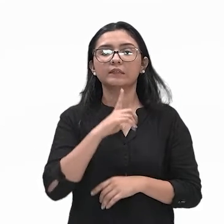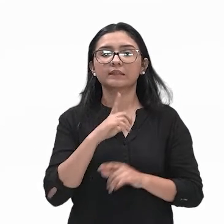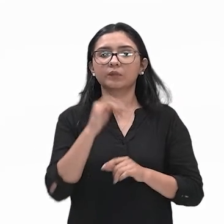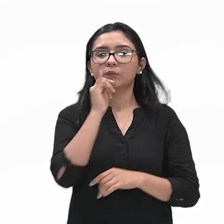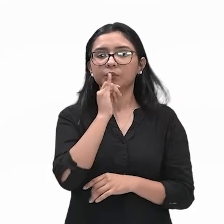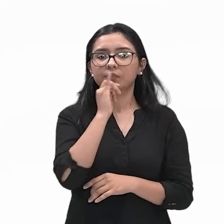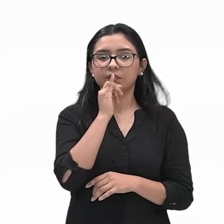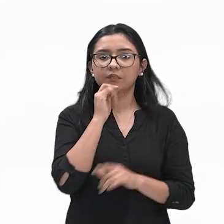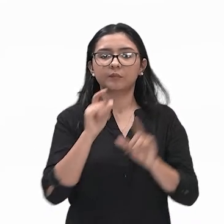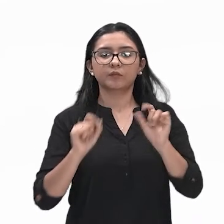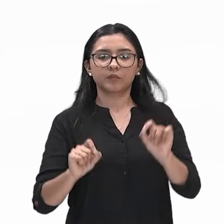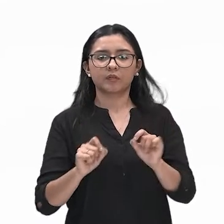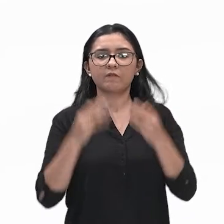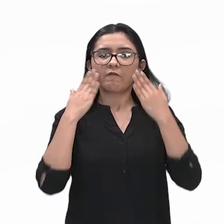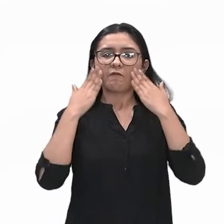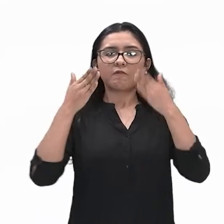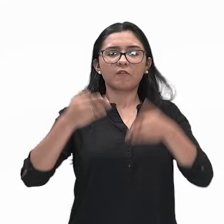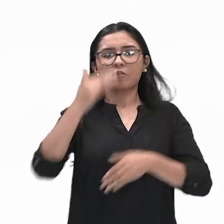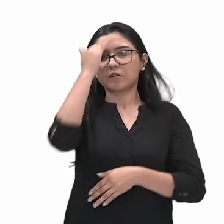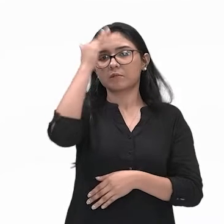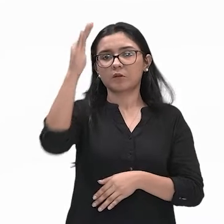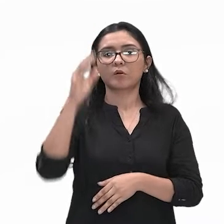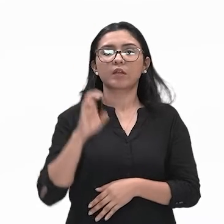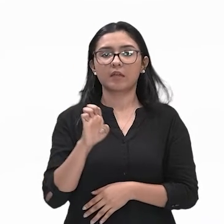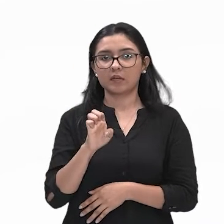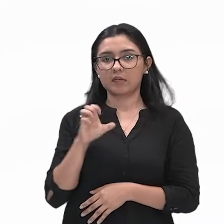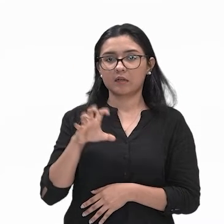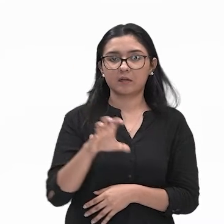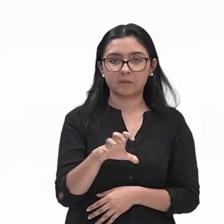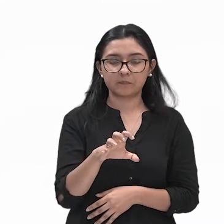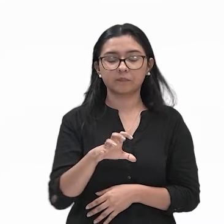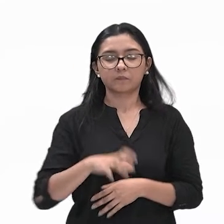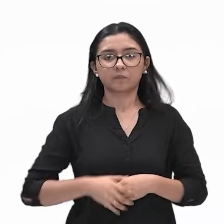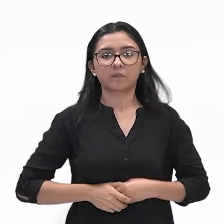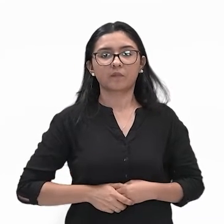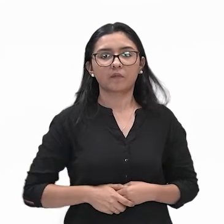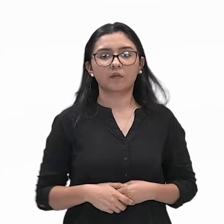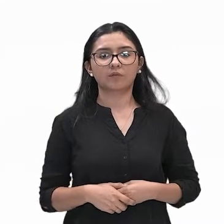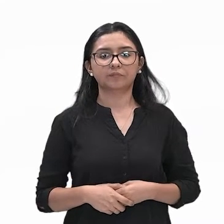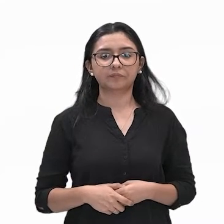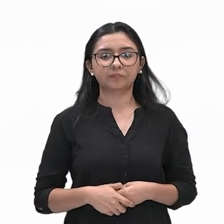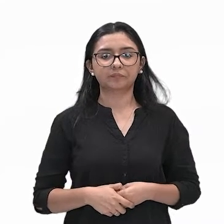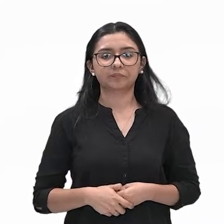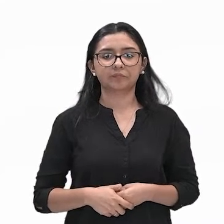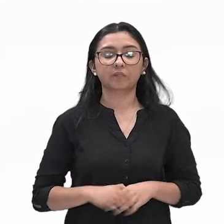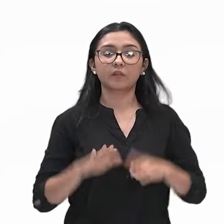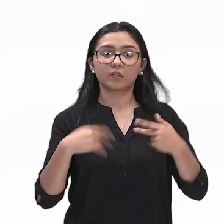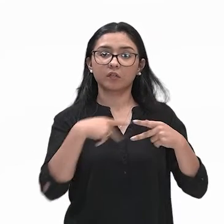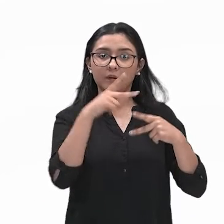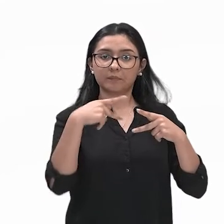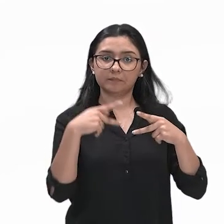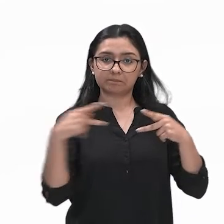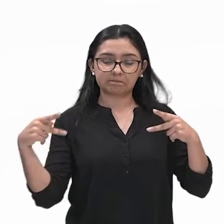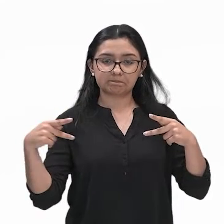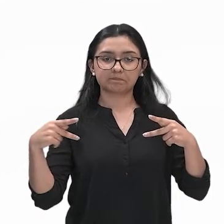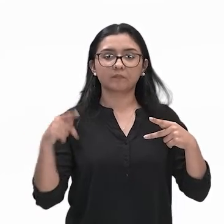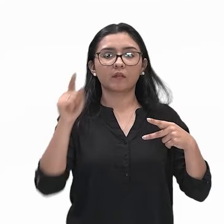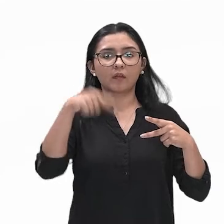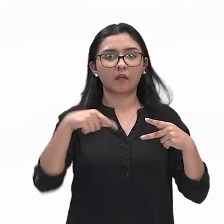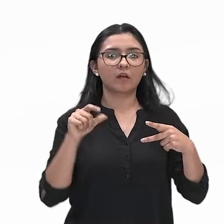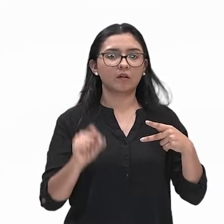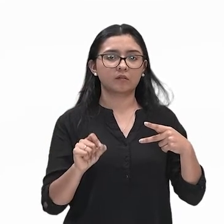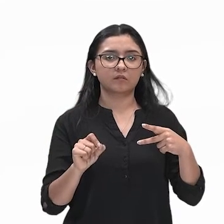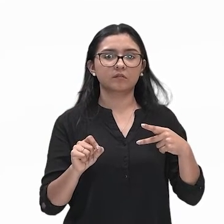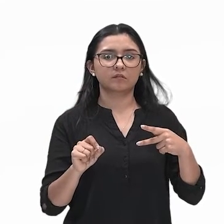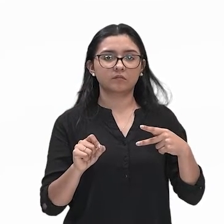vai tratar especificamente das enzimas, tá? Então, as proteínas, como catalisadoras,